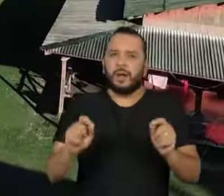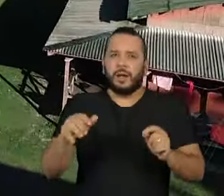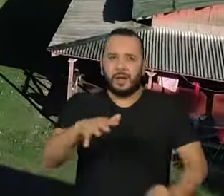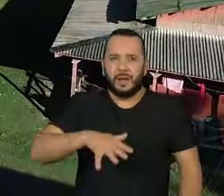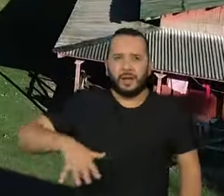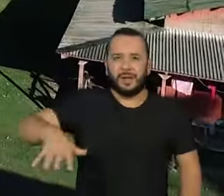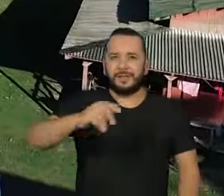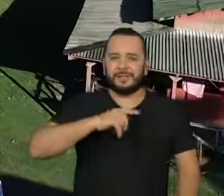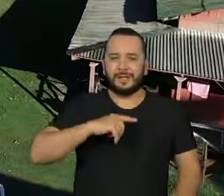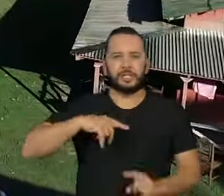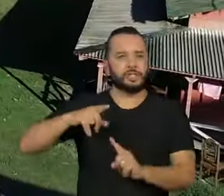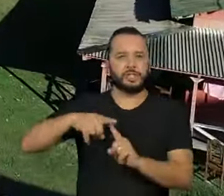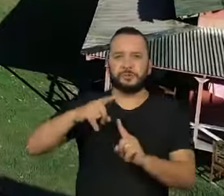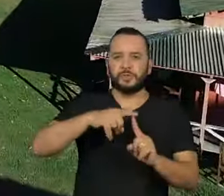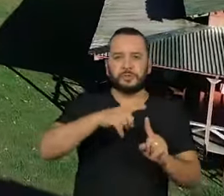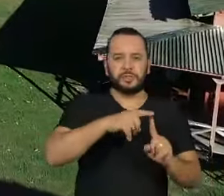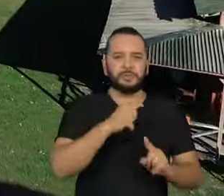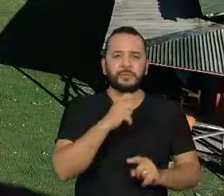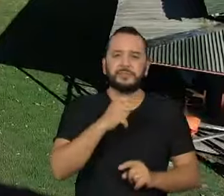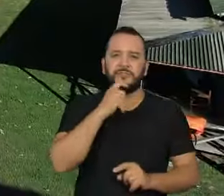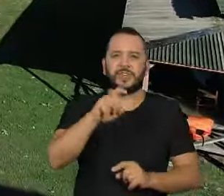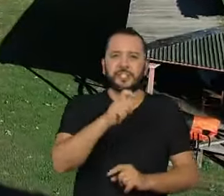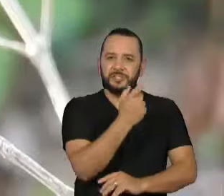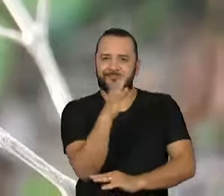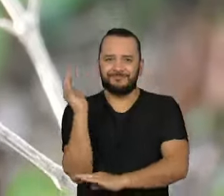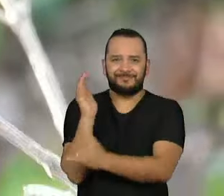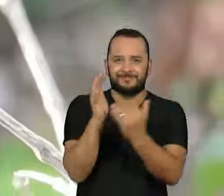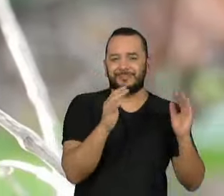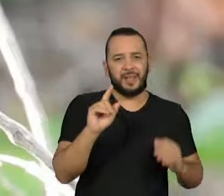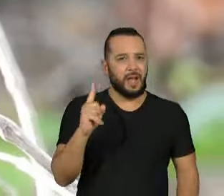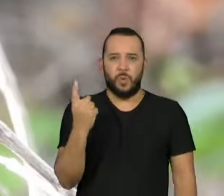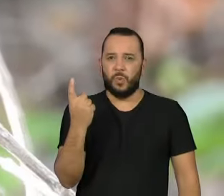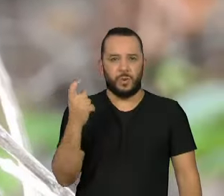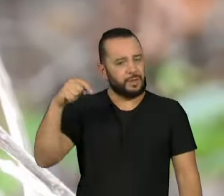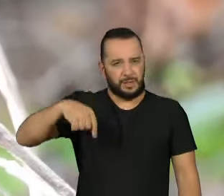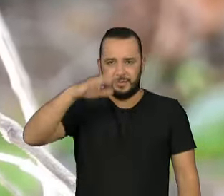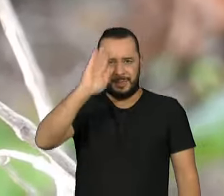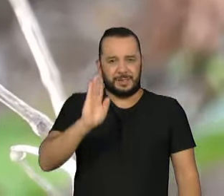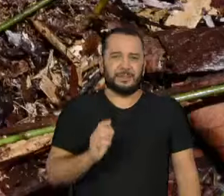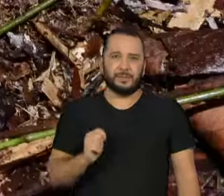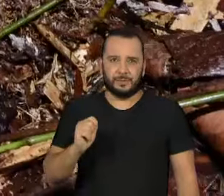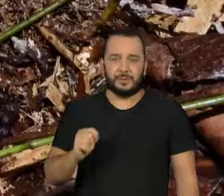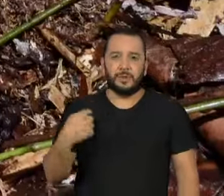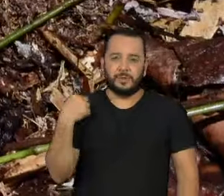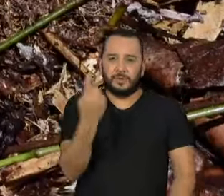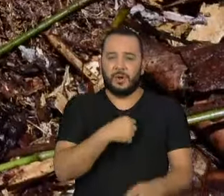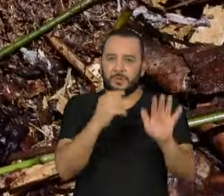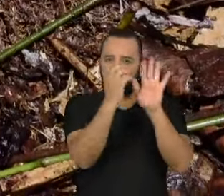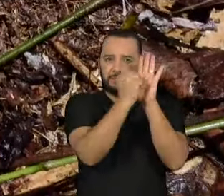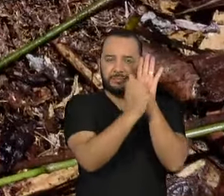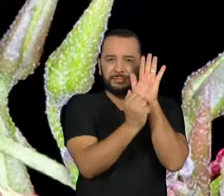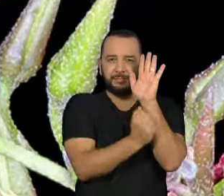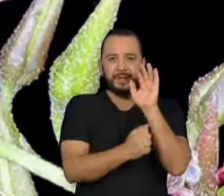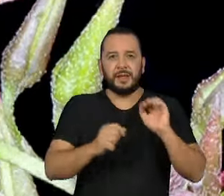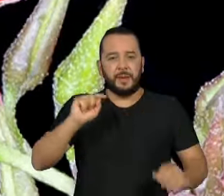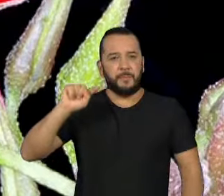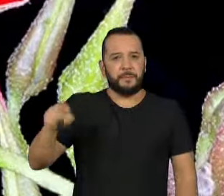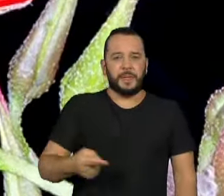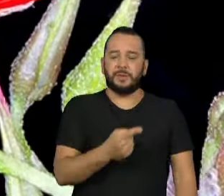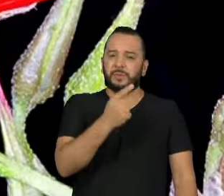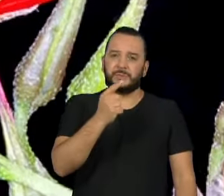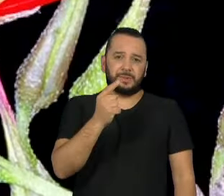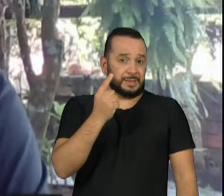de vegetação e de espécies nessa região é única para o nosso país. A gente conseguiu catalogar 1.163 espécies,